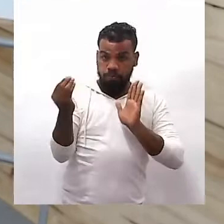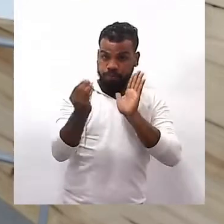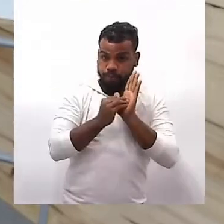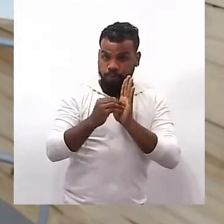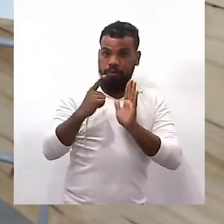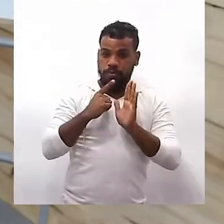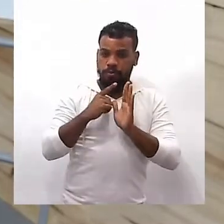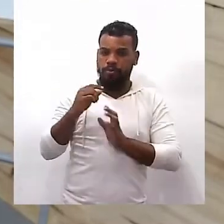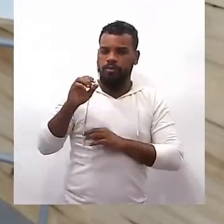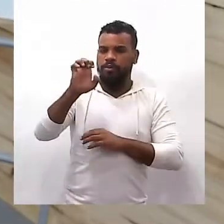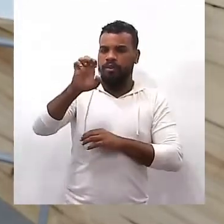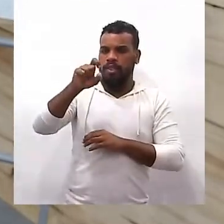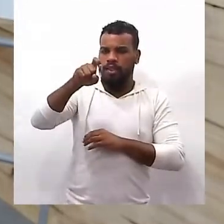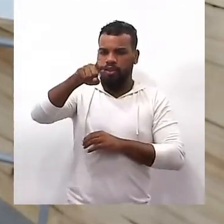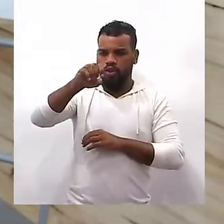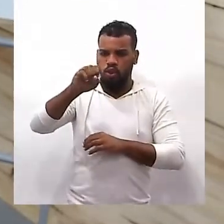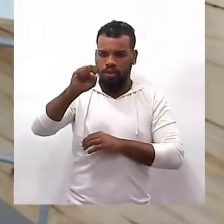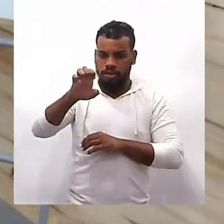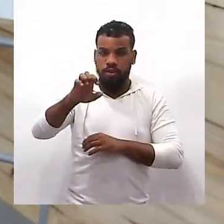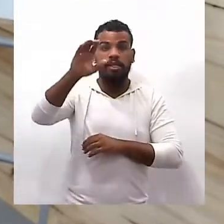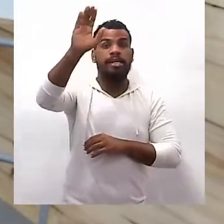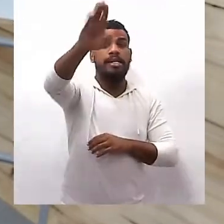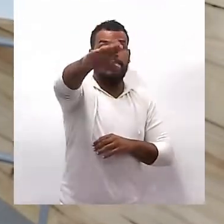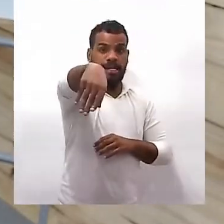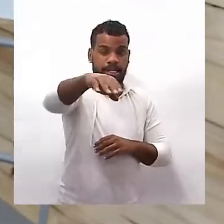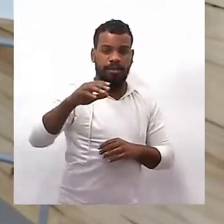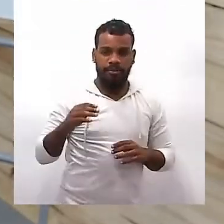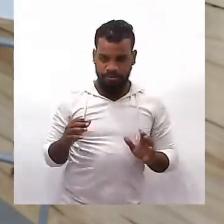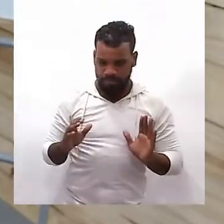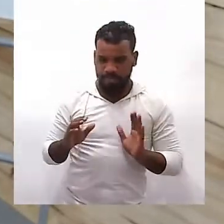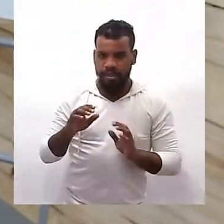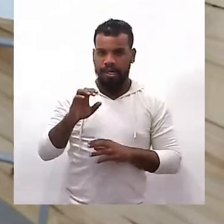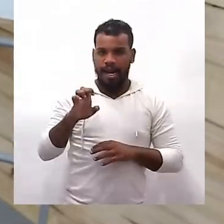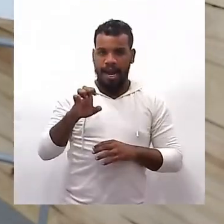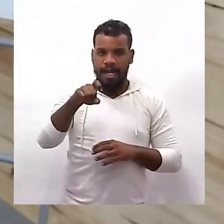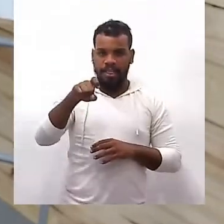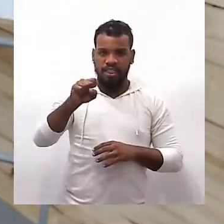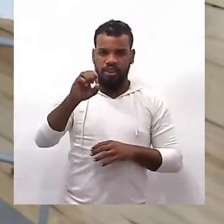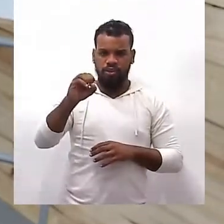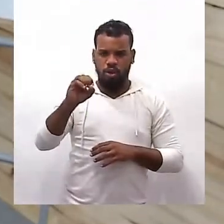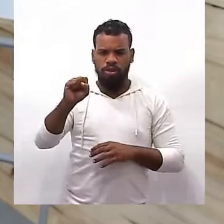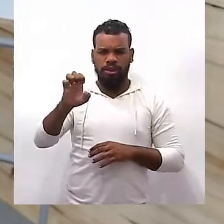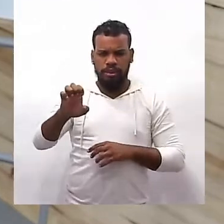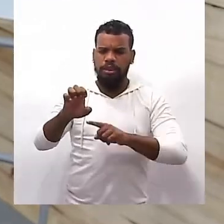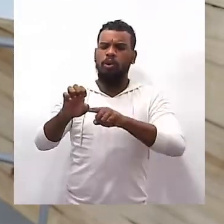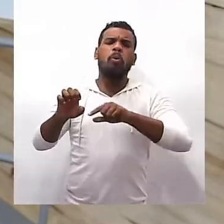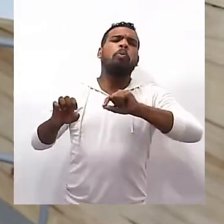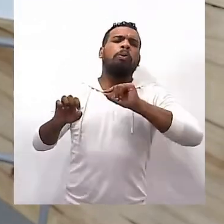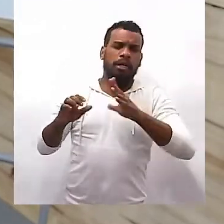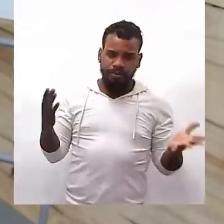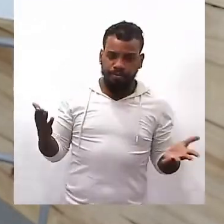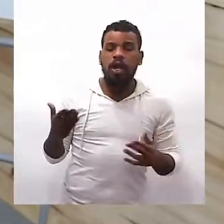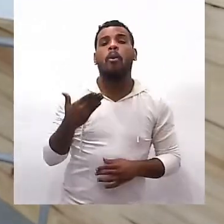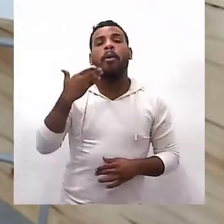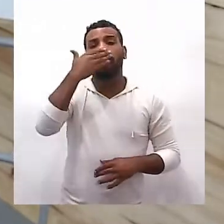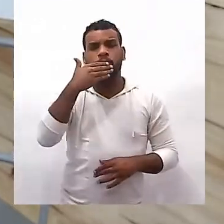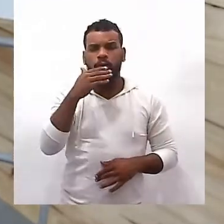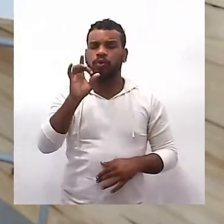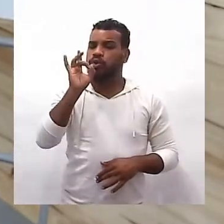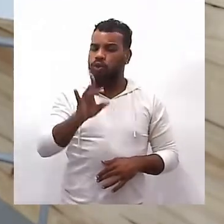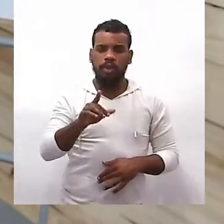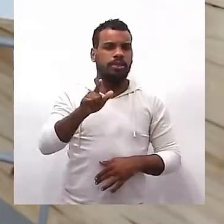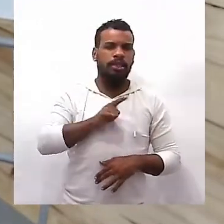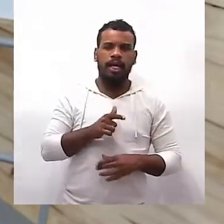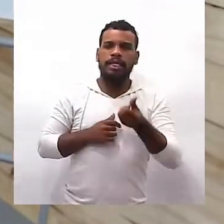uma hexose. Ei, hexose. Aí você pode dizer assim, tá, mas como assim uma hexose? É um açúcar que só vai ter